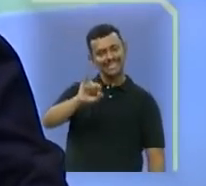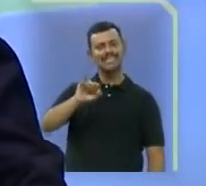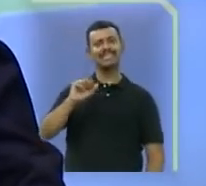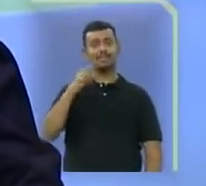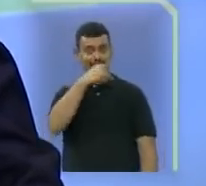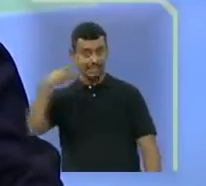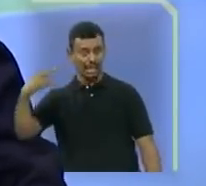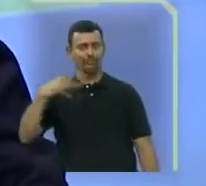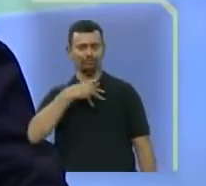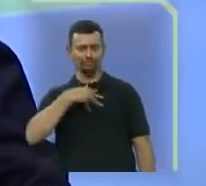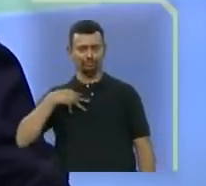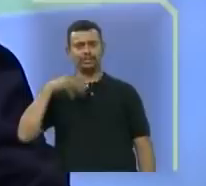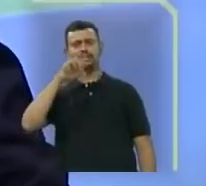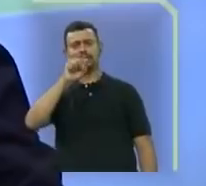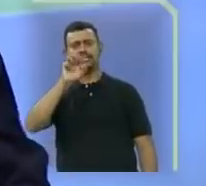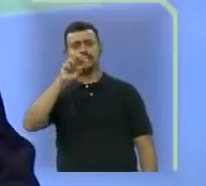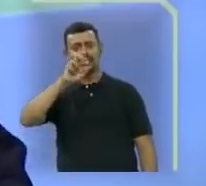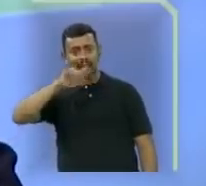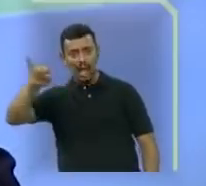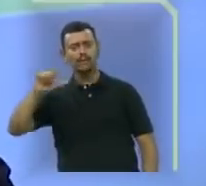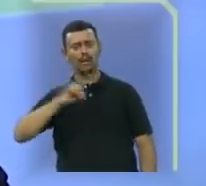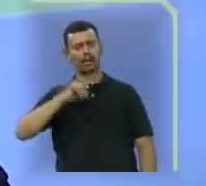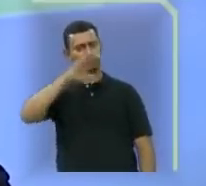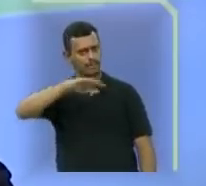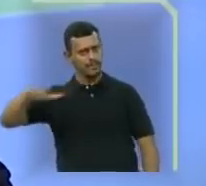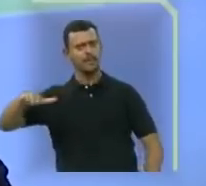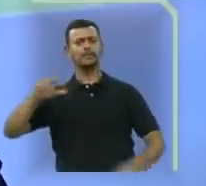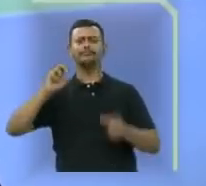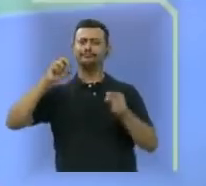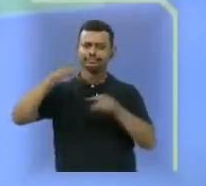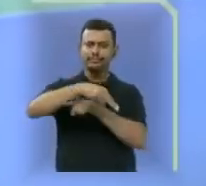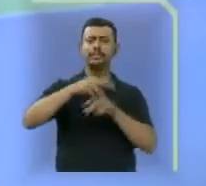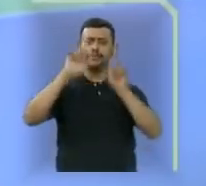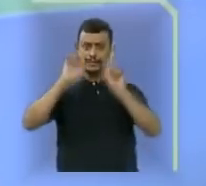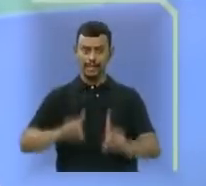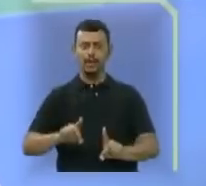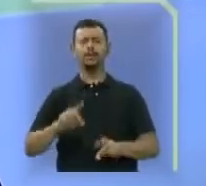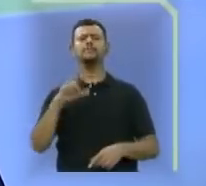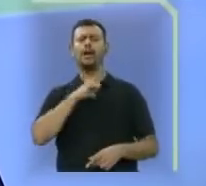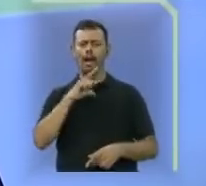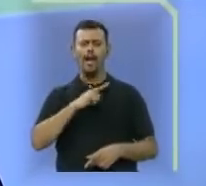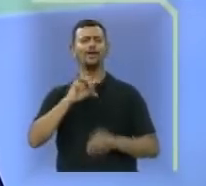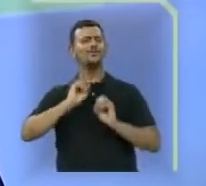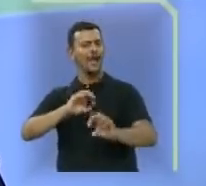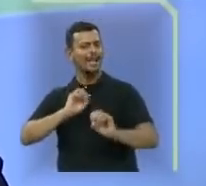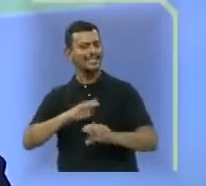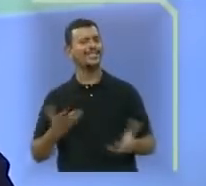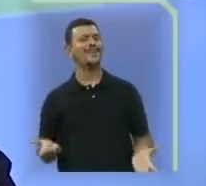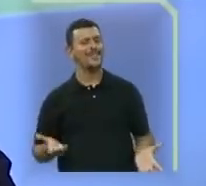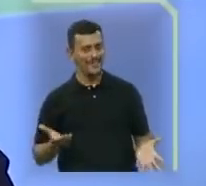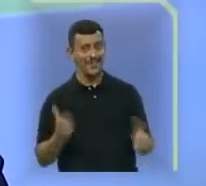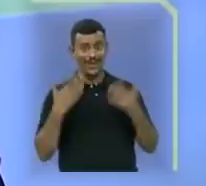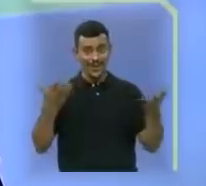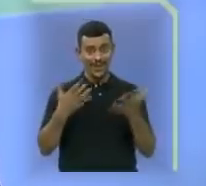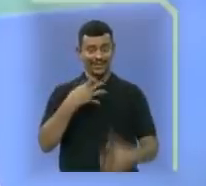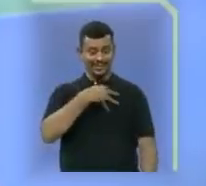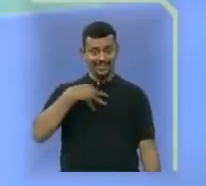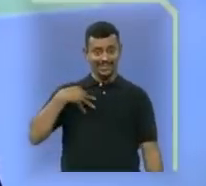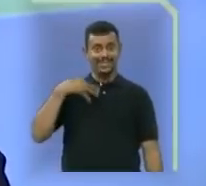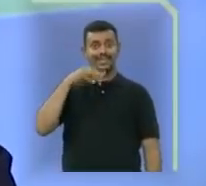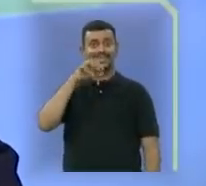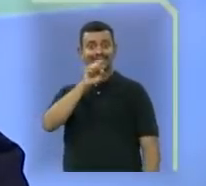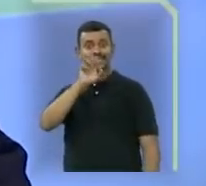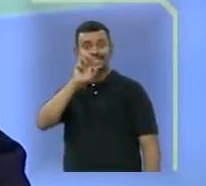de crianças com deficiência que recebem educação. No SENAI, nós damos formação profissional